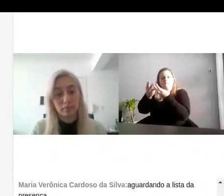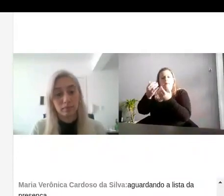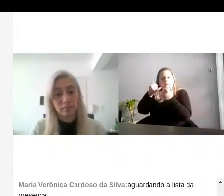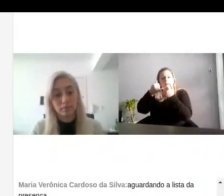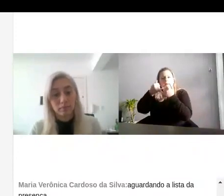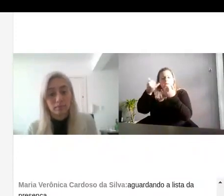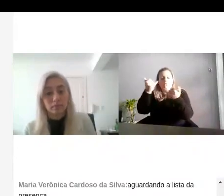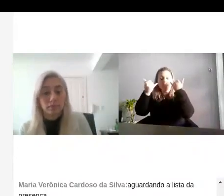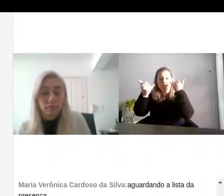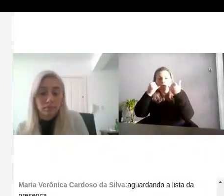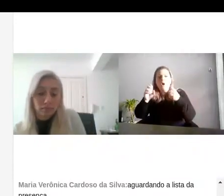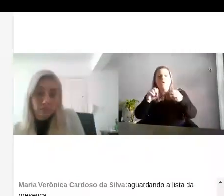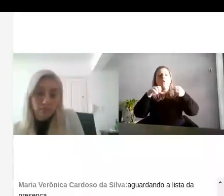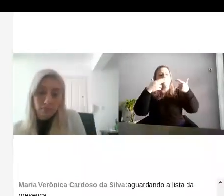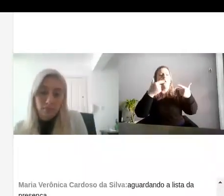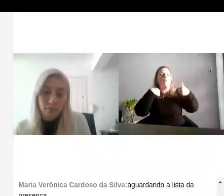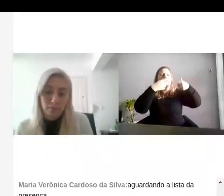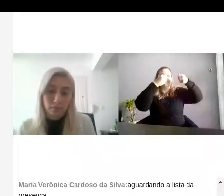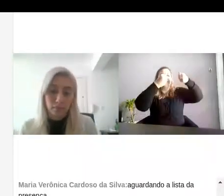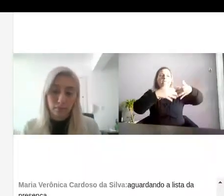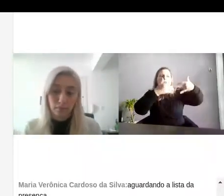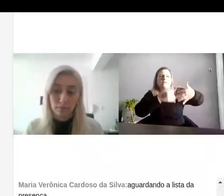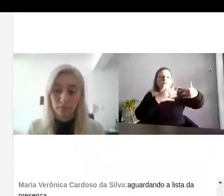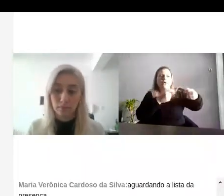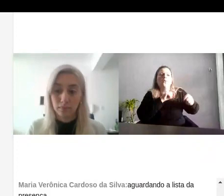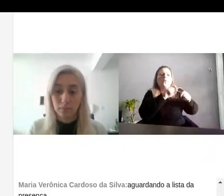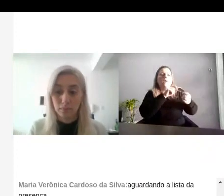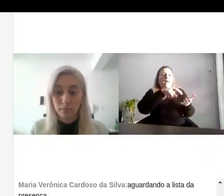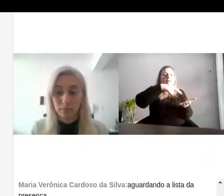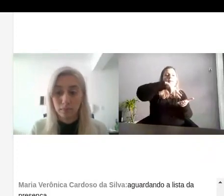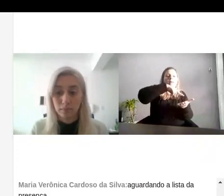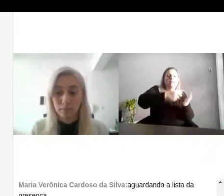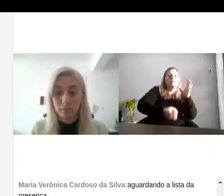Nós queríamos uma coisa, outra ou ambas.